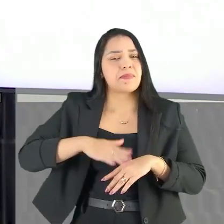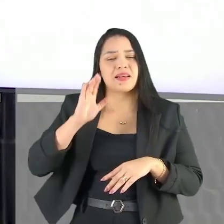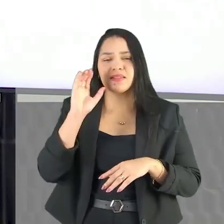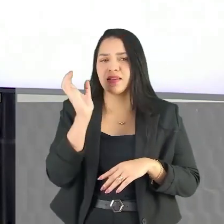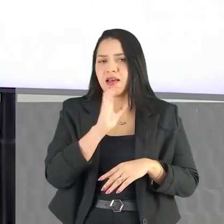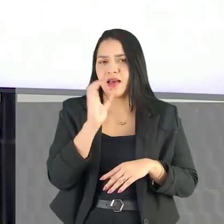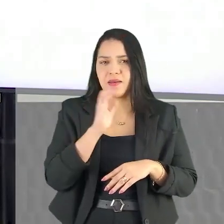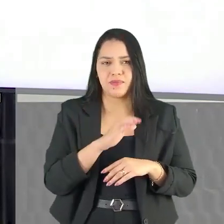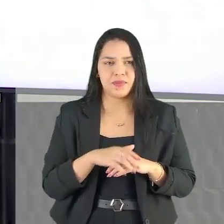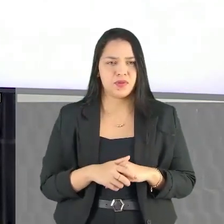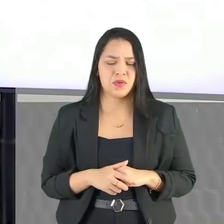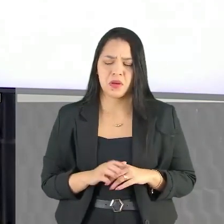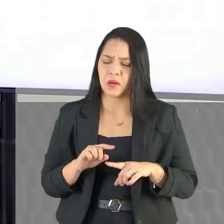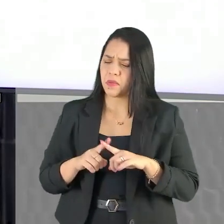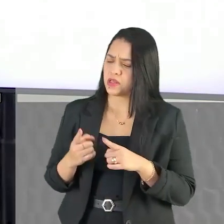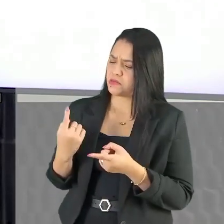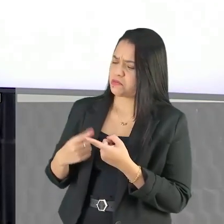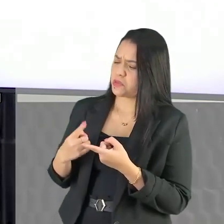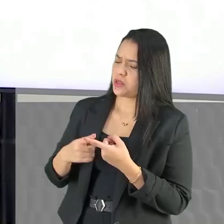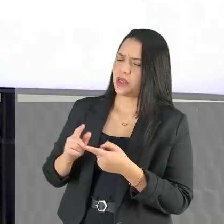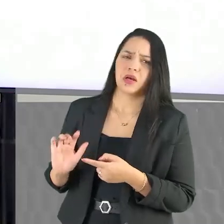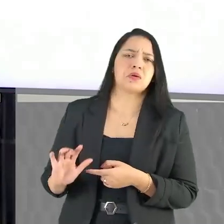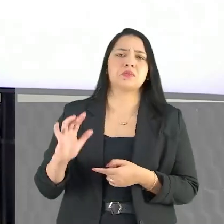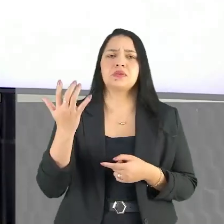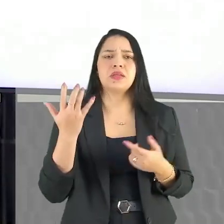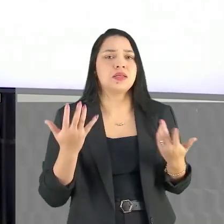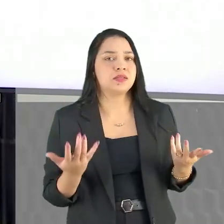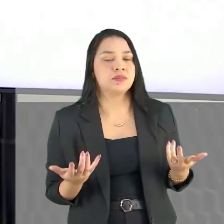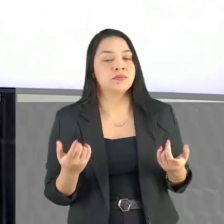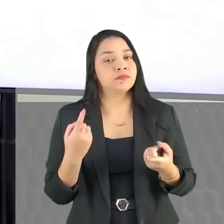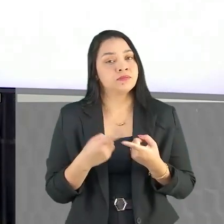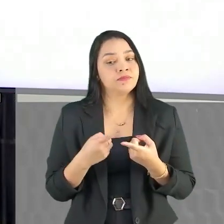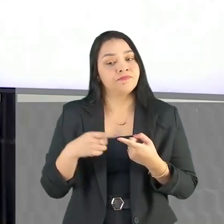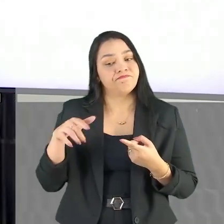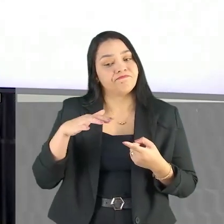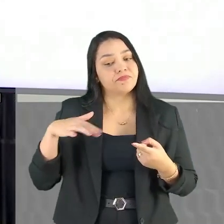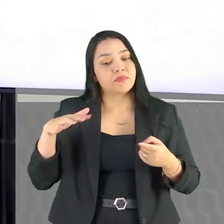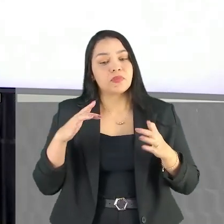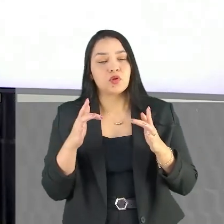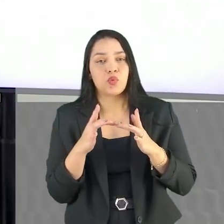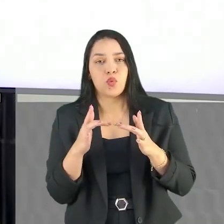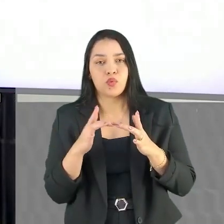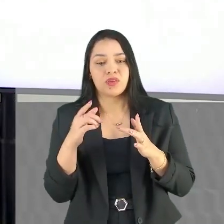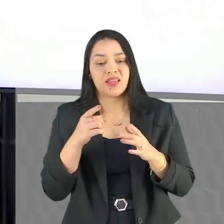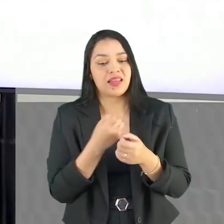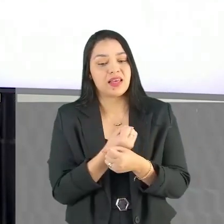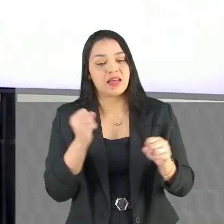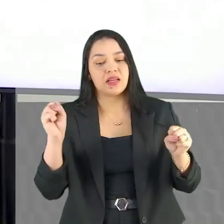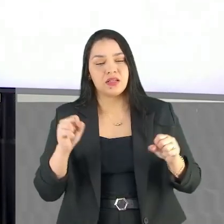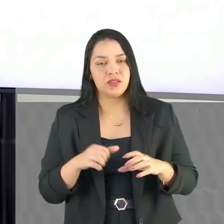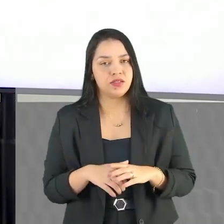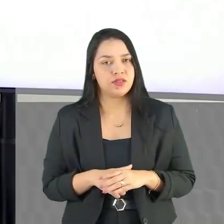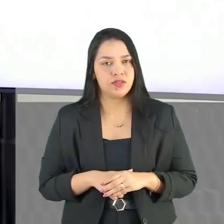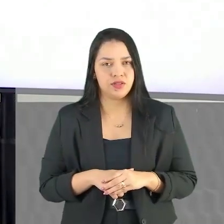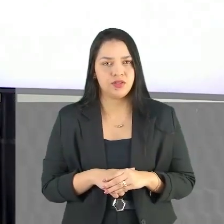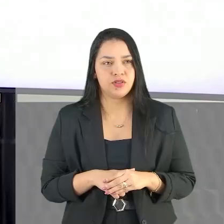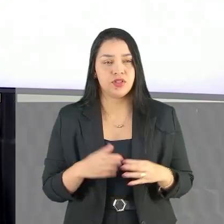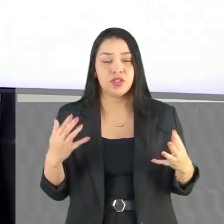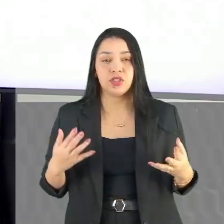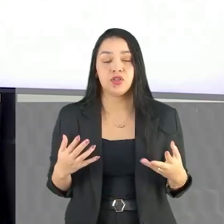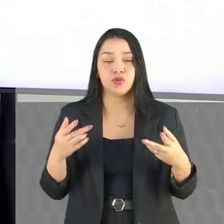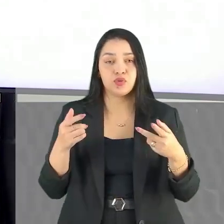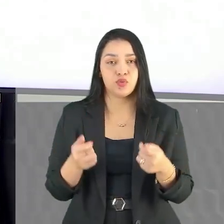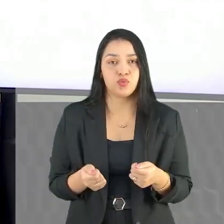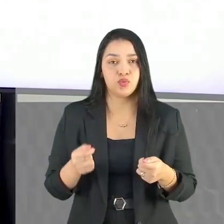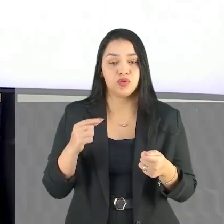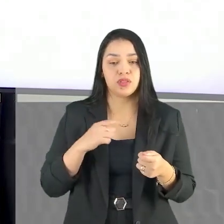rápido. Mas, Daniel, por que isso acontece? É porque a área de contato é muito grande. E tudo que a